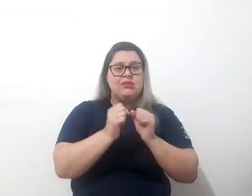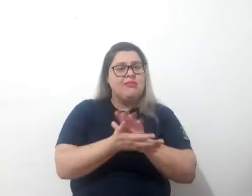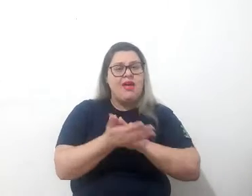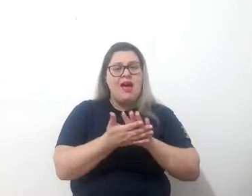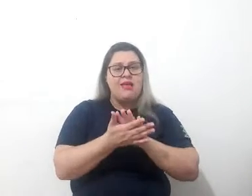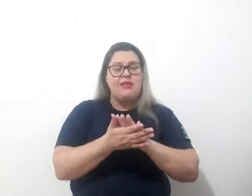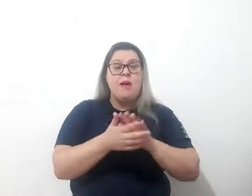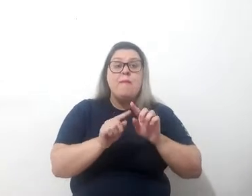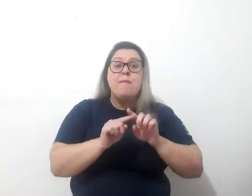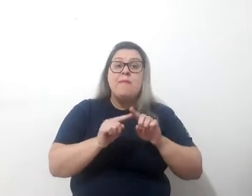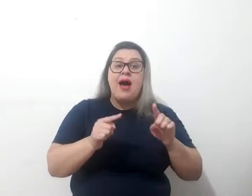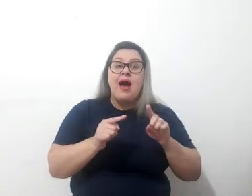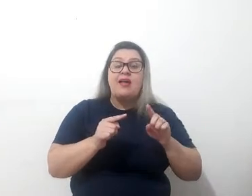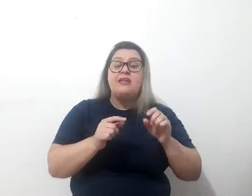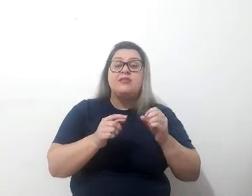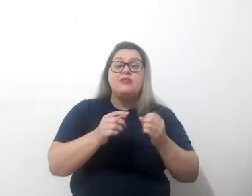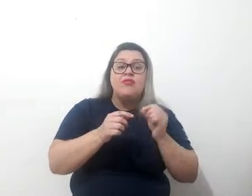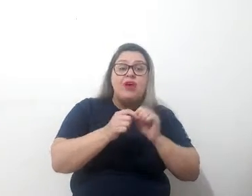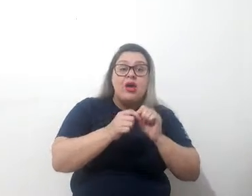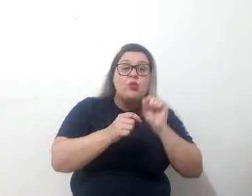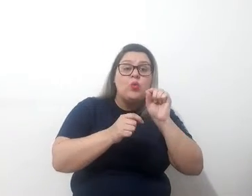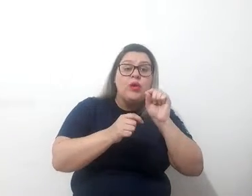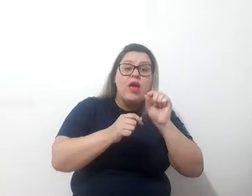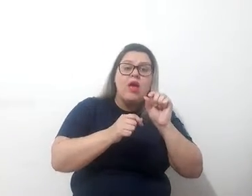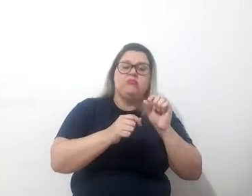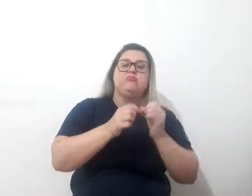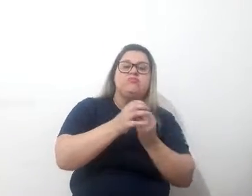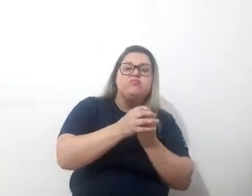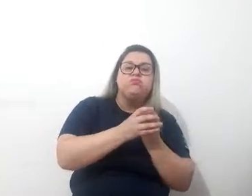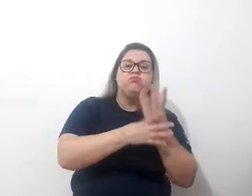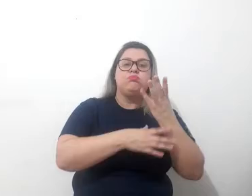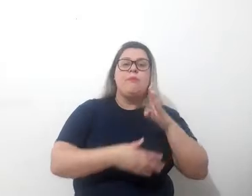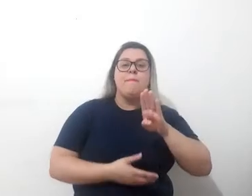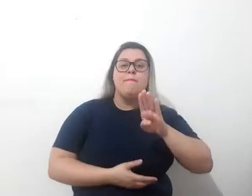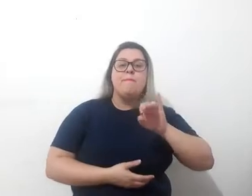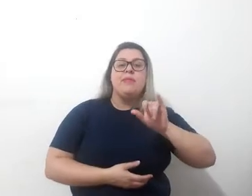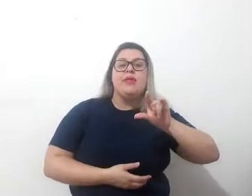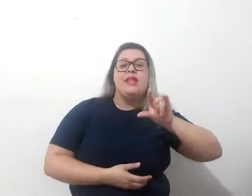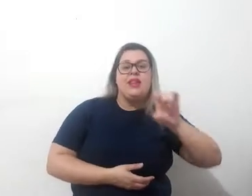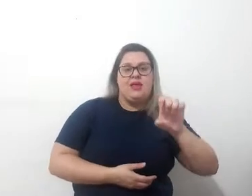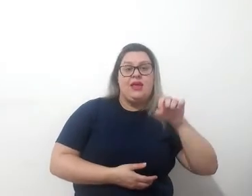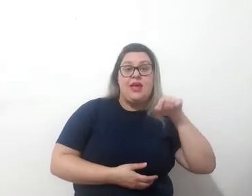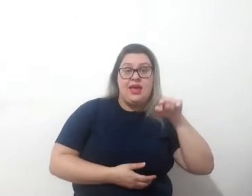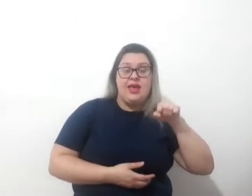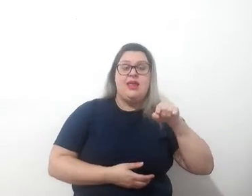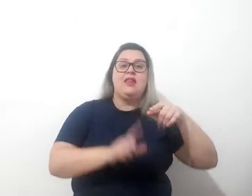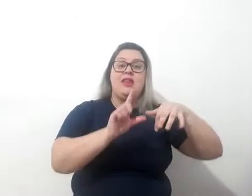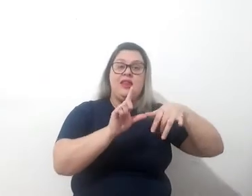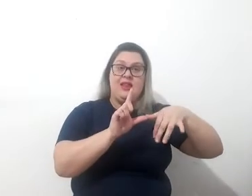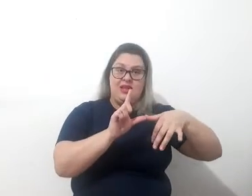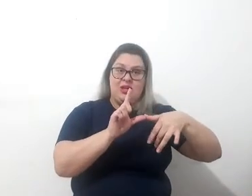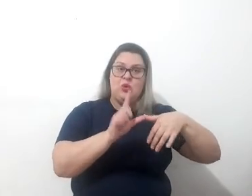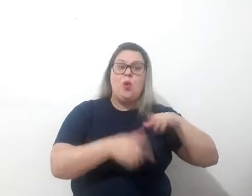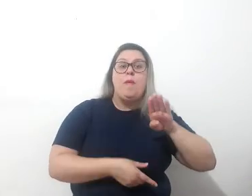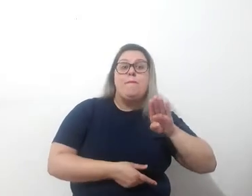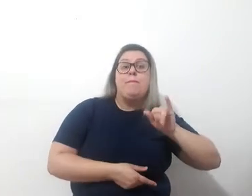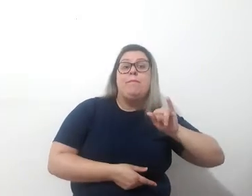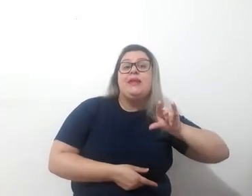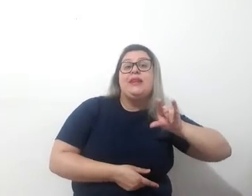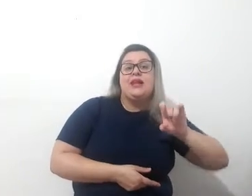faz com que gotículas muito grandes de gorduras, elas fiquem pequenininhas. Essas gotículas, elas